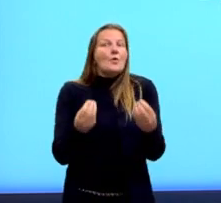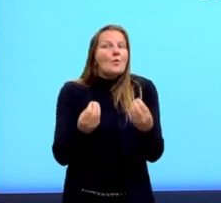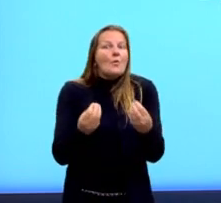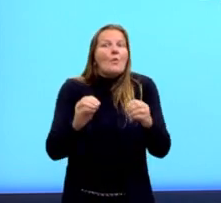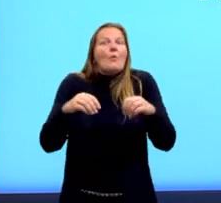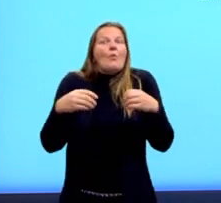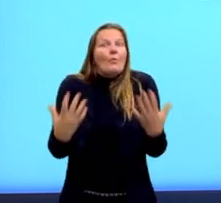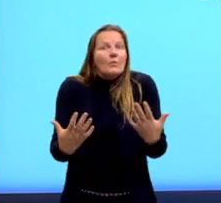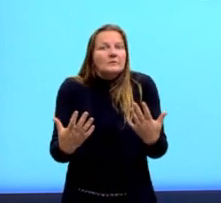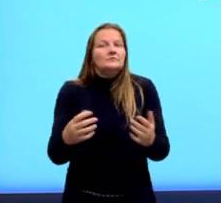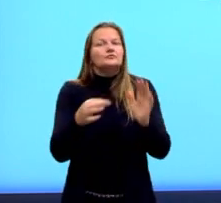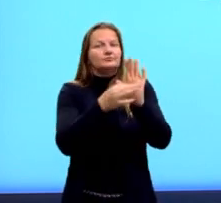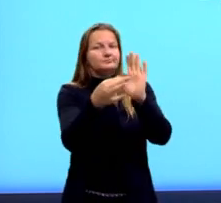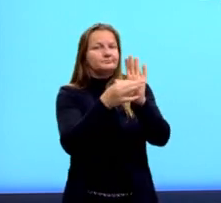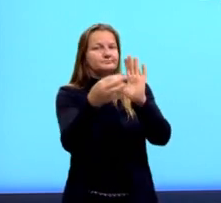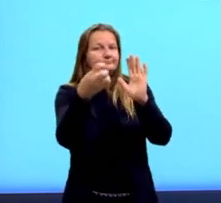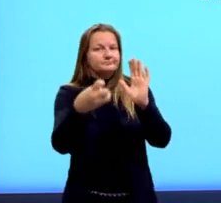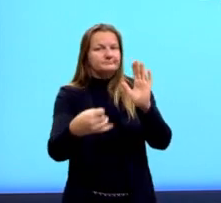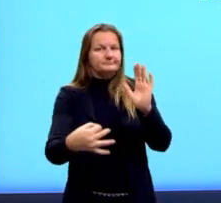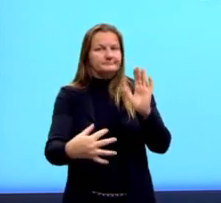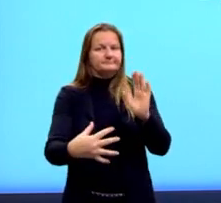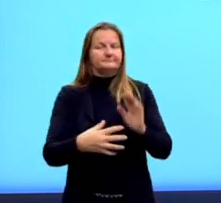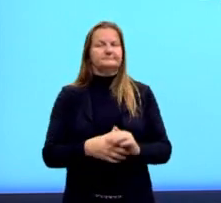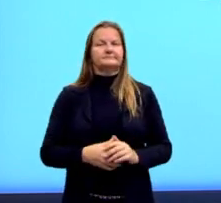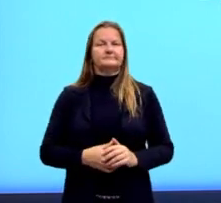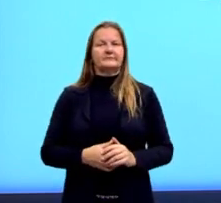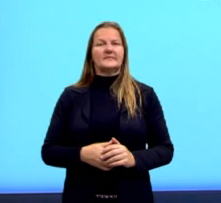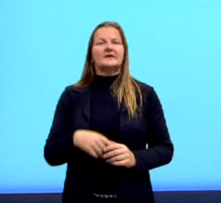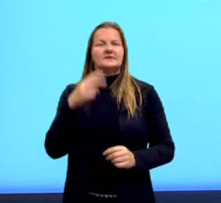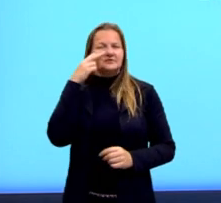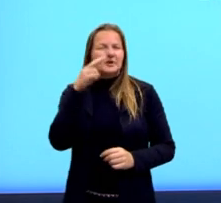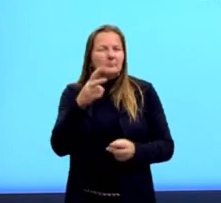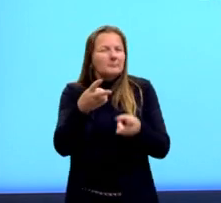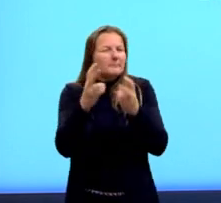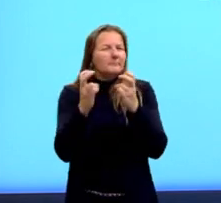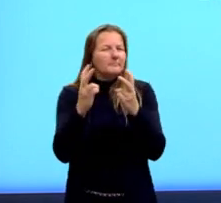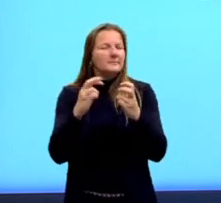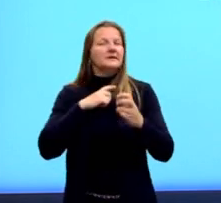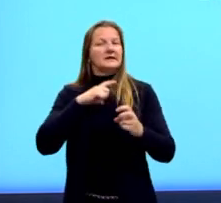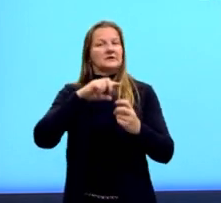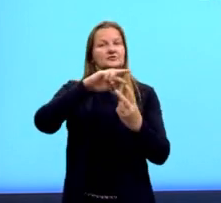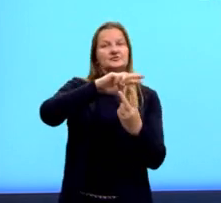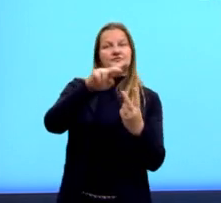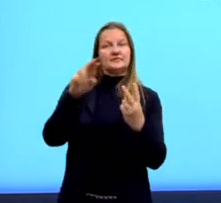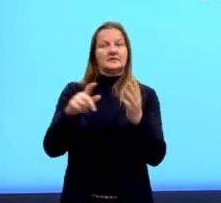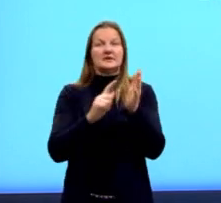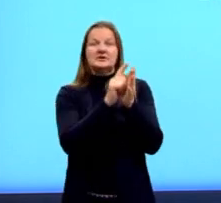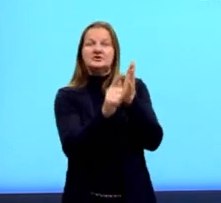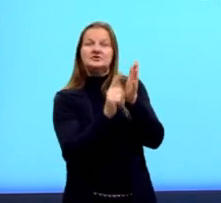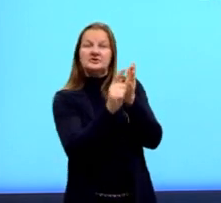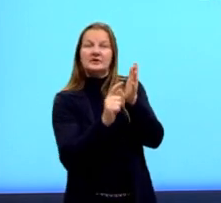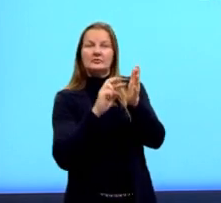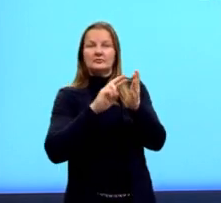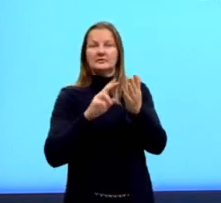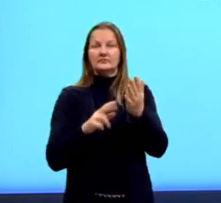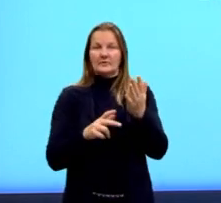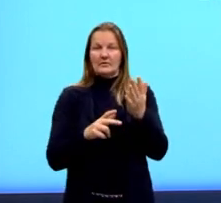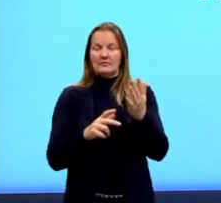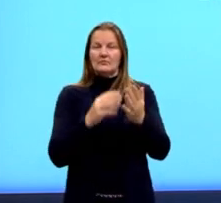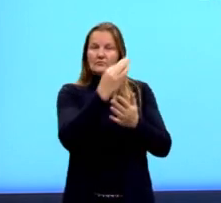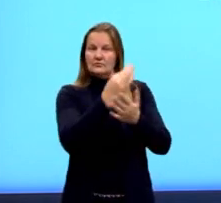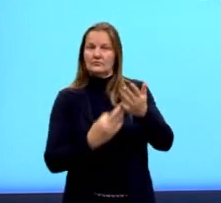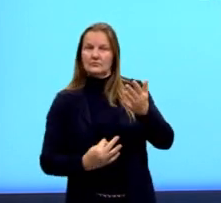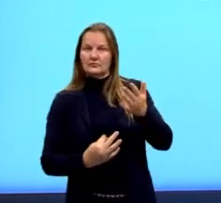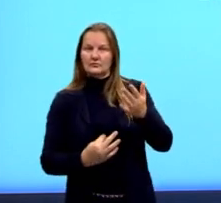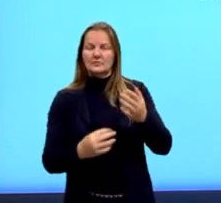vai argumentar né bom a gente já viu ali que existe uma diferença entre um gênero textual que